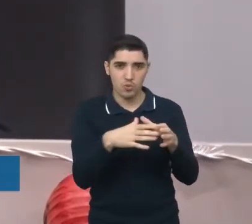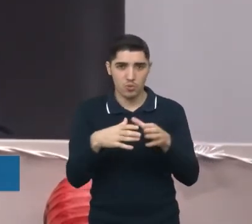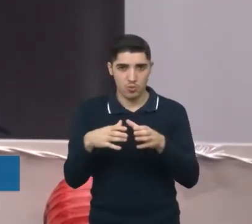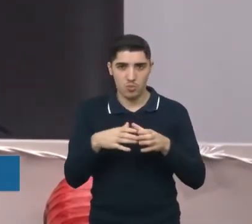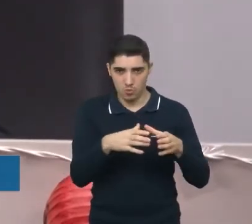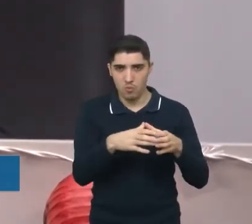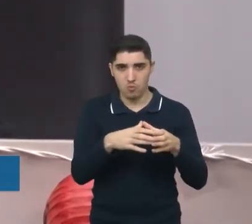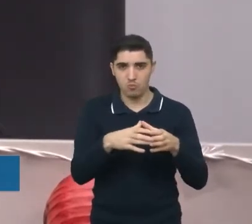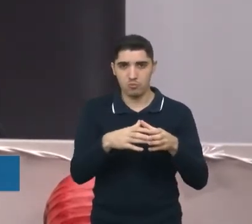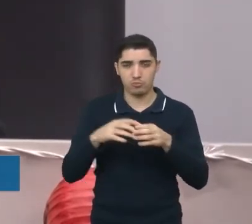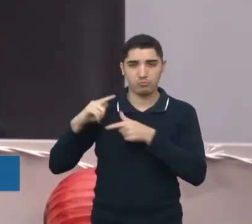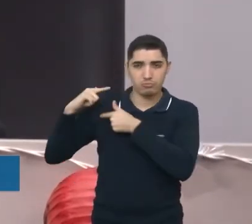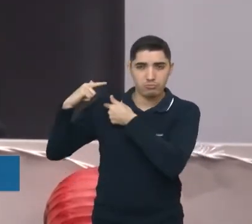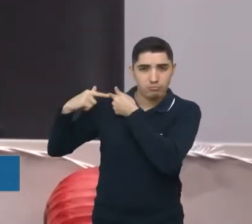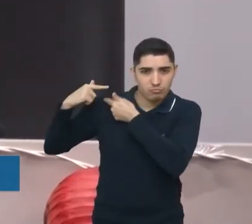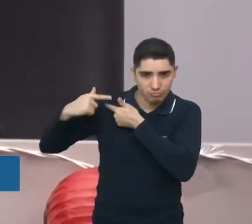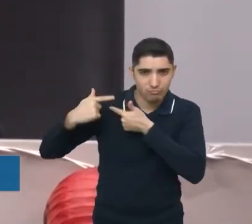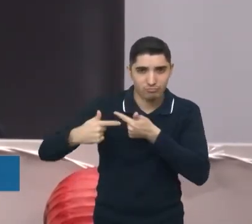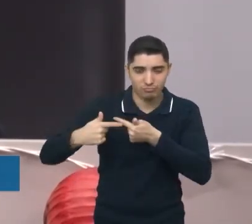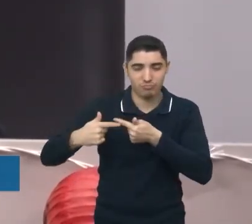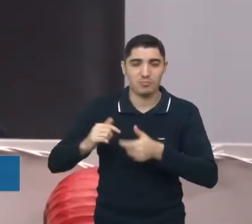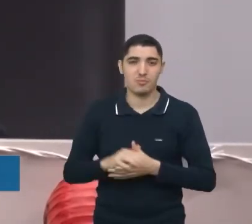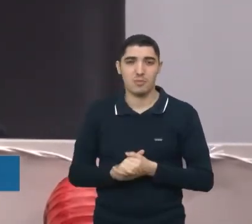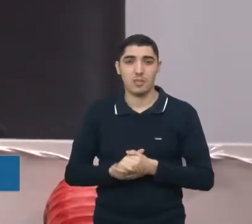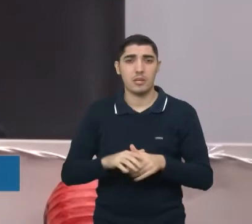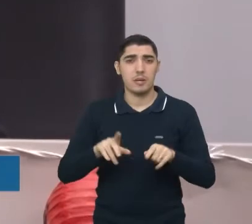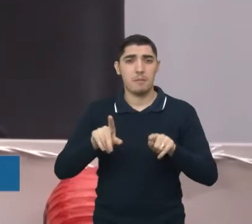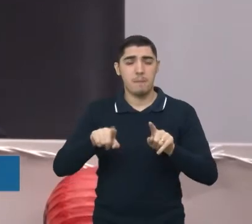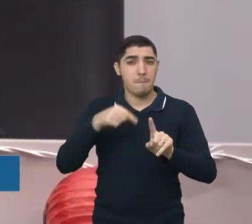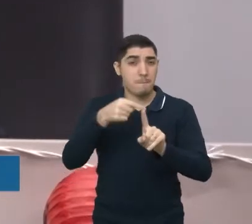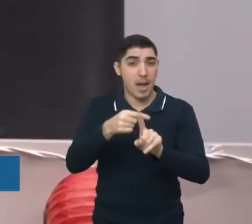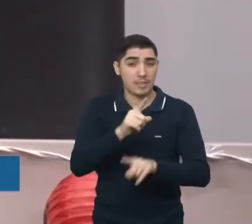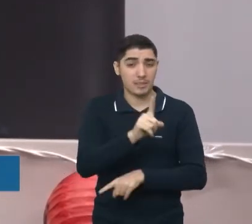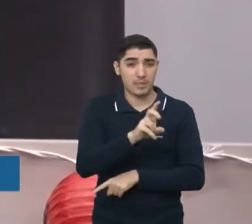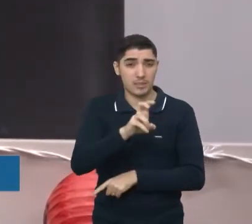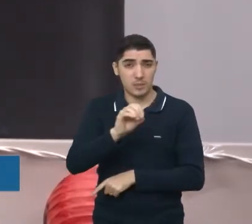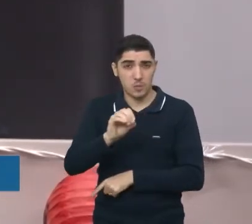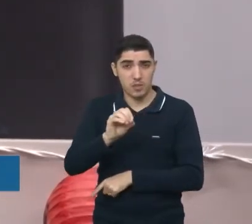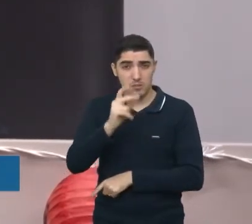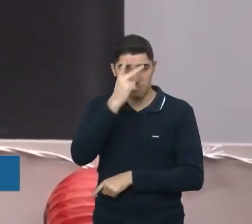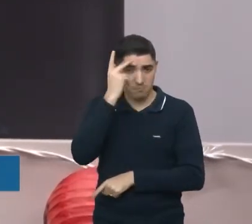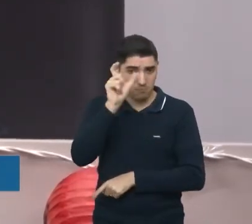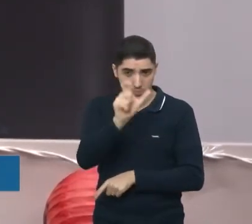mas os 150 homenageados de hoje representam